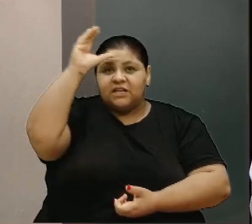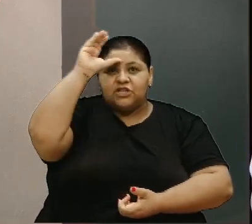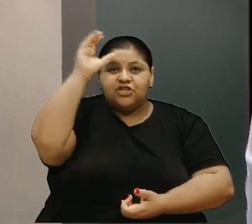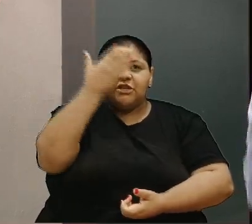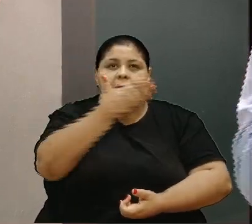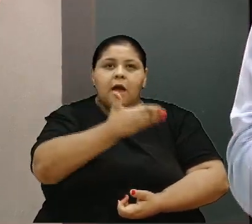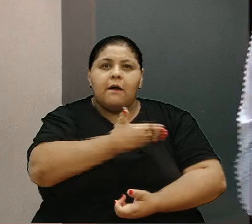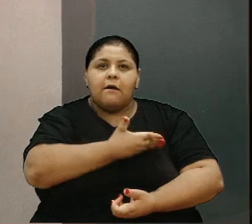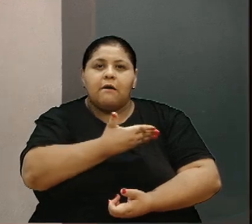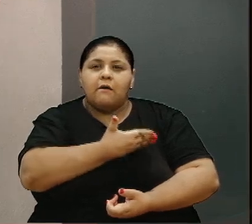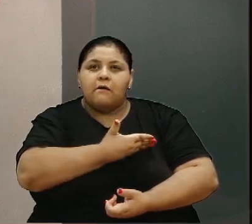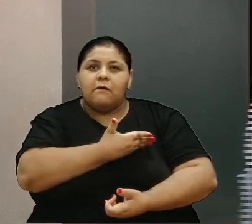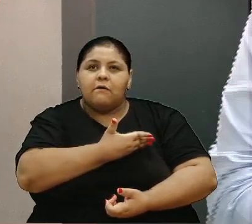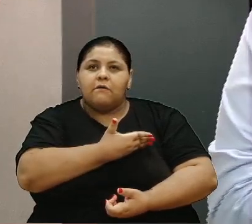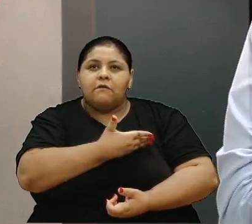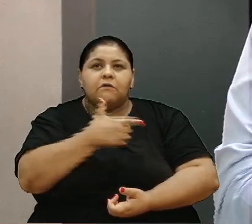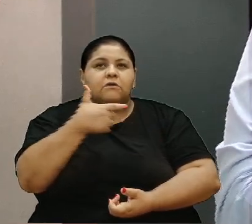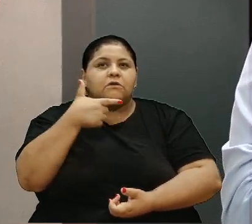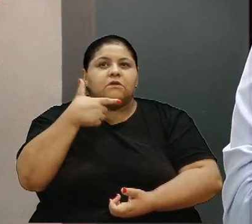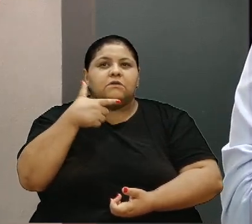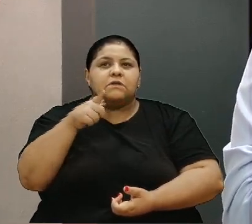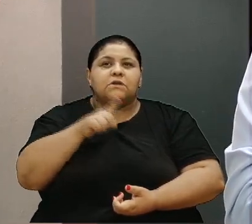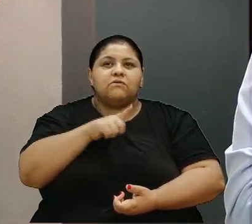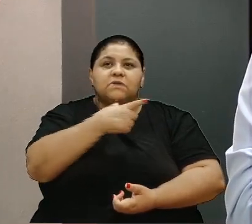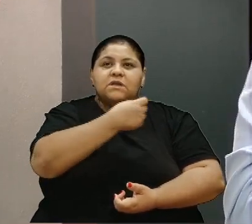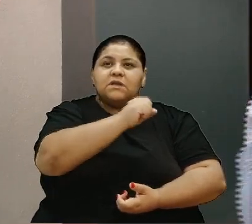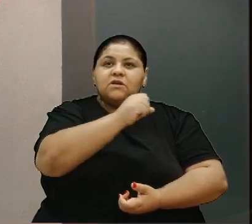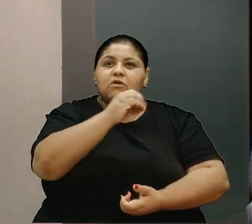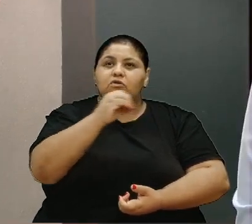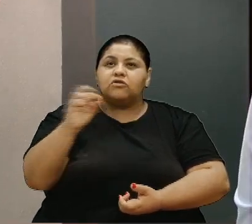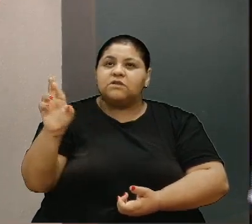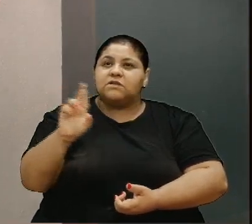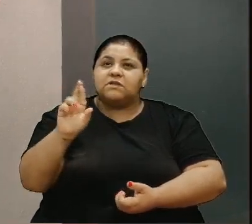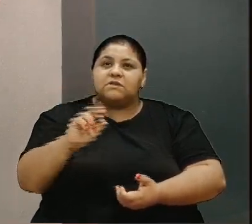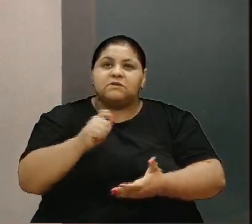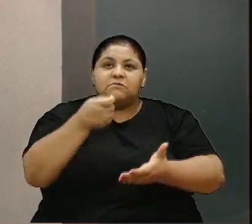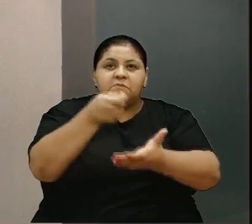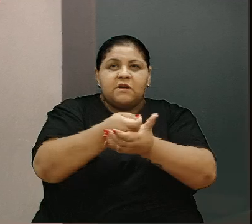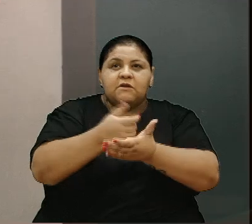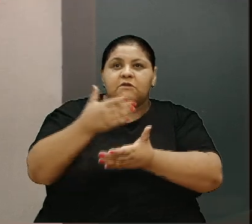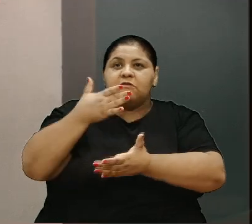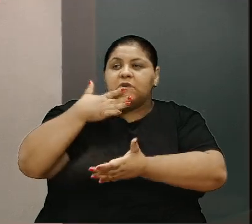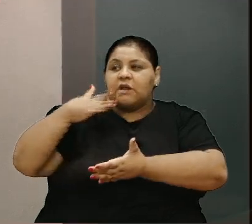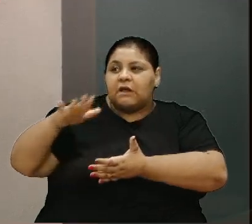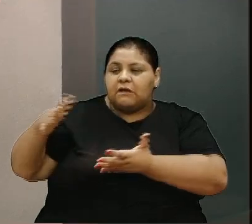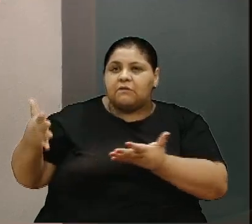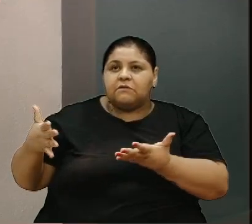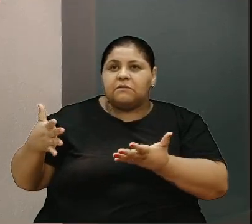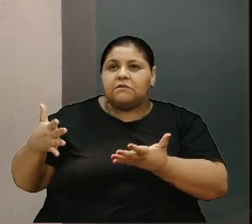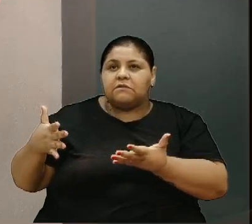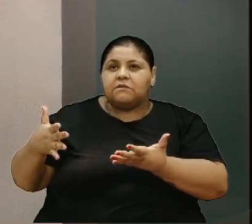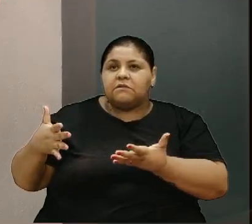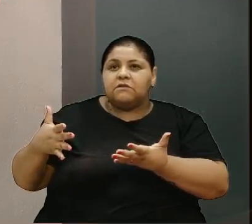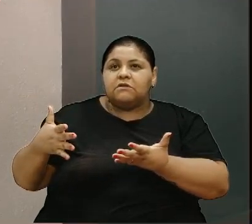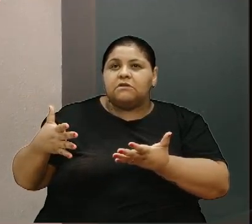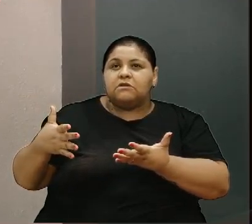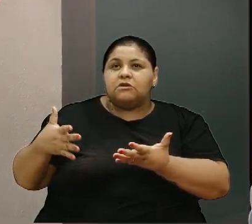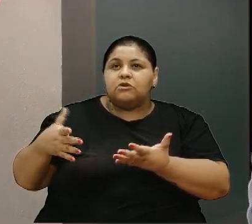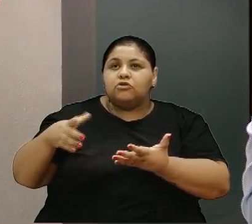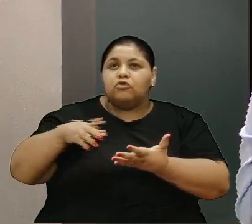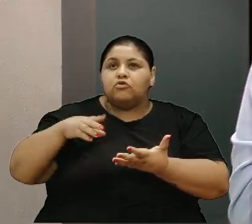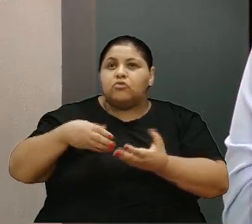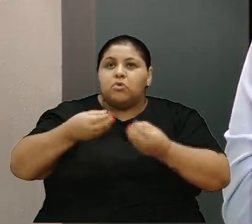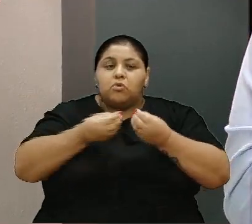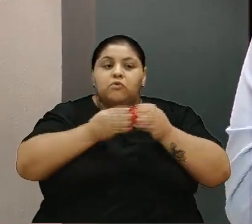amiga. Porque tu não vai ter 800 pila para pagar a escolinha do outro turno. Então tu vai deixar com alguém lá que